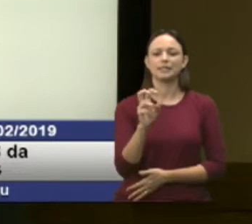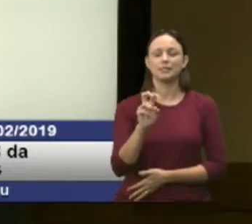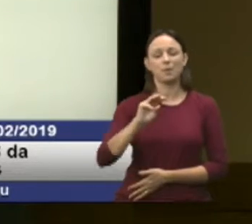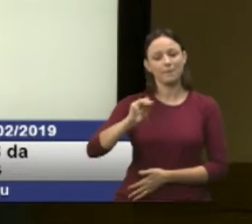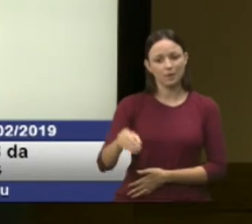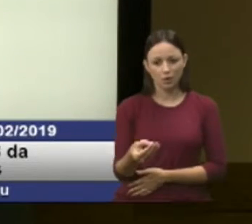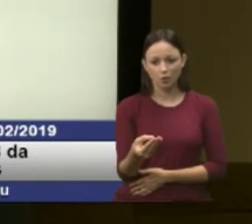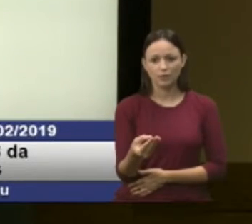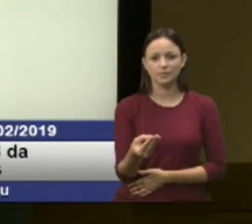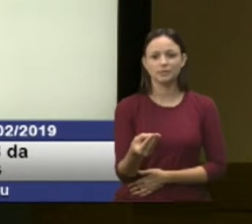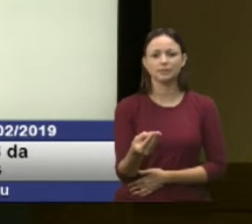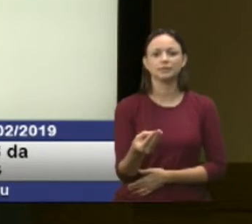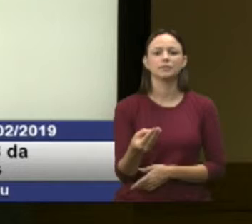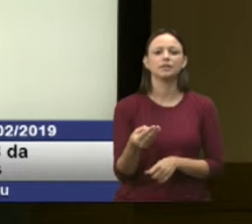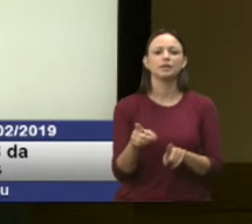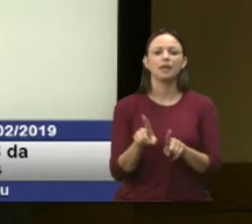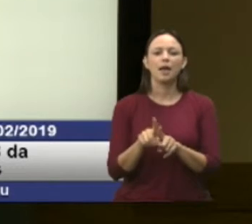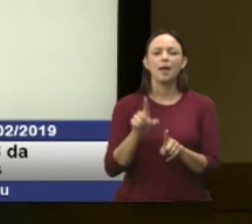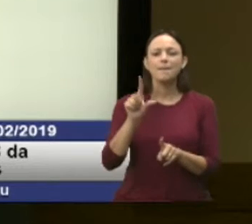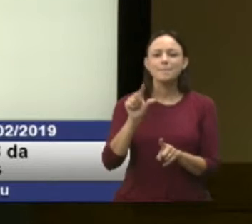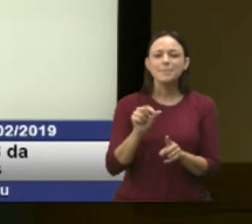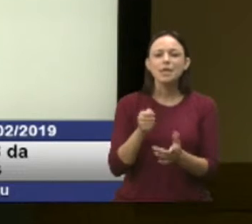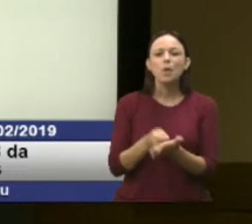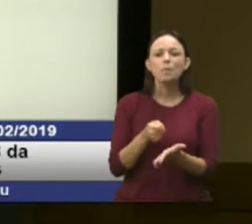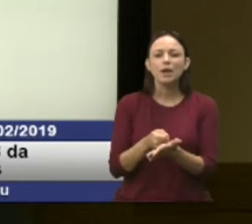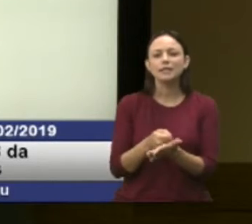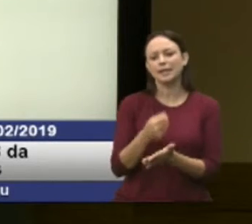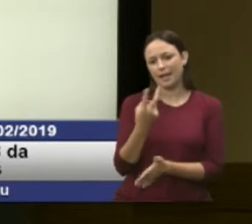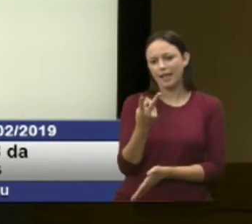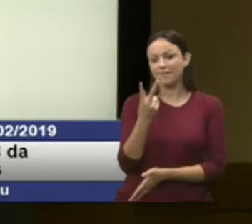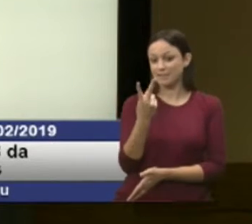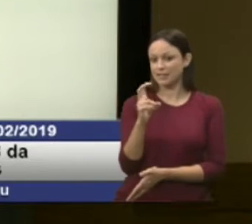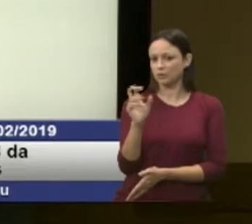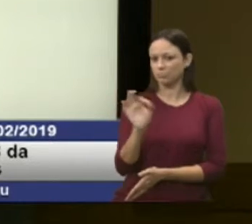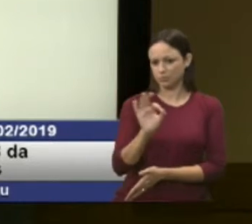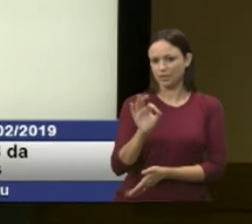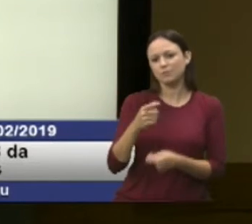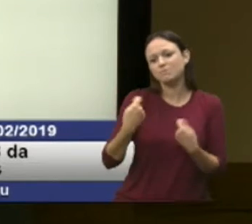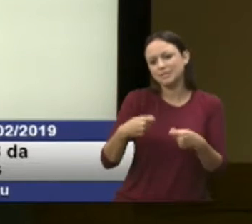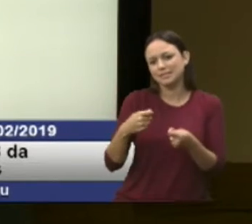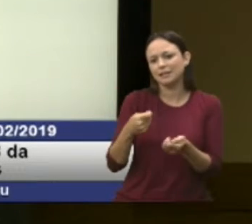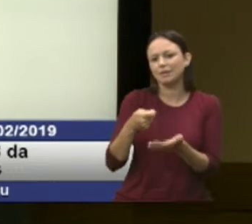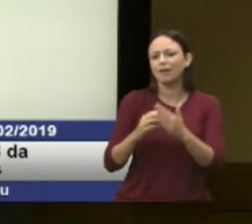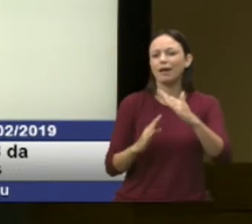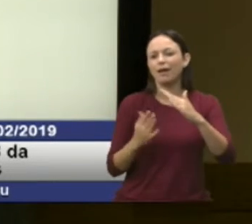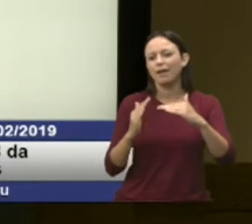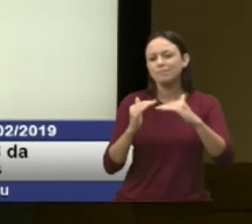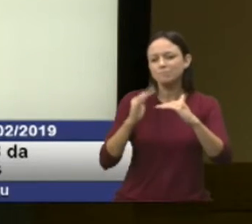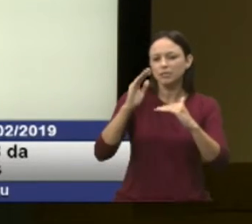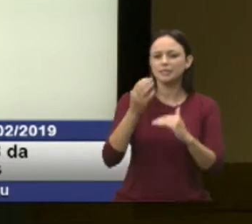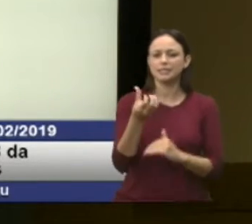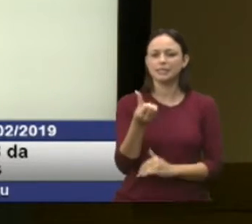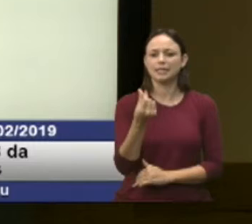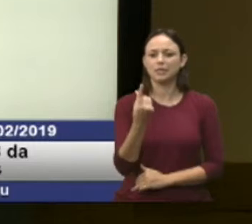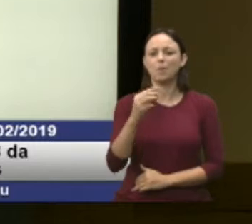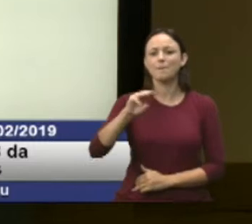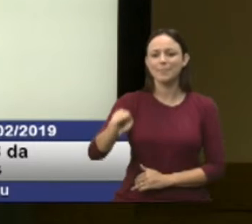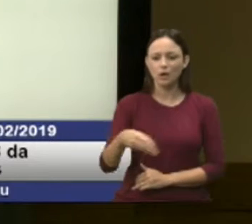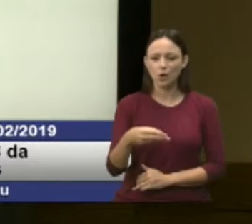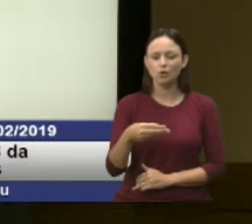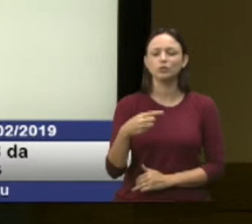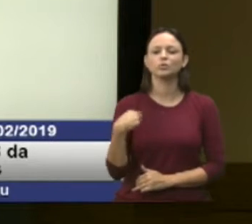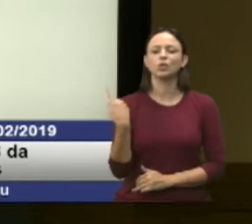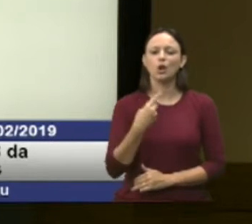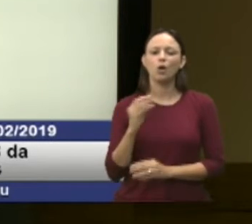milhões, a mínima obrigatória seria 25%, que dá 61 milhões, e nós estamos